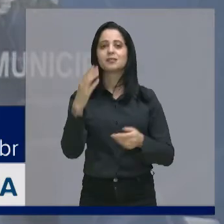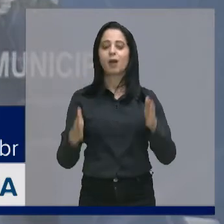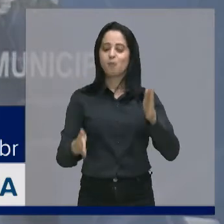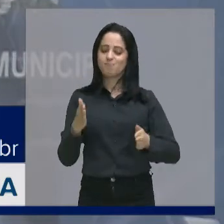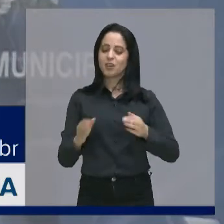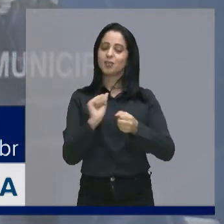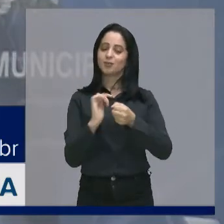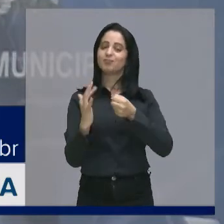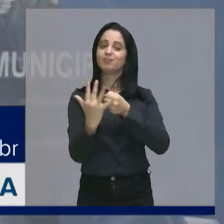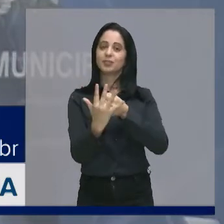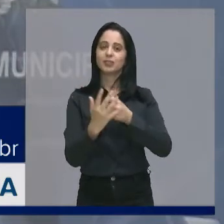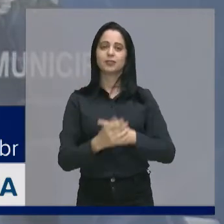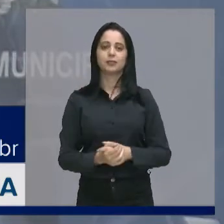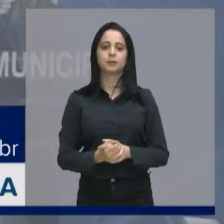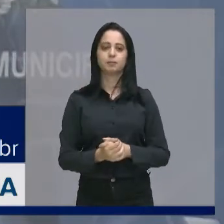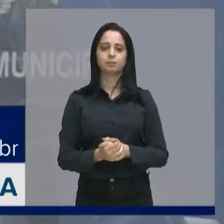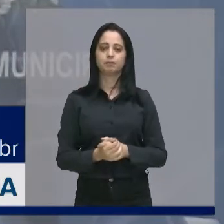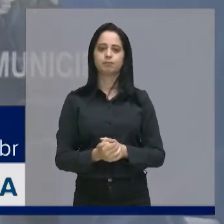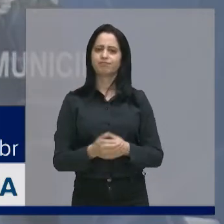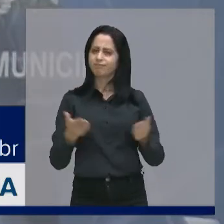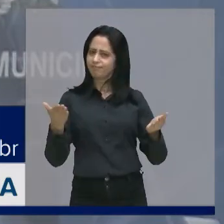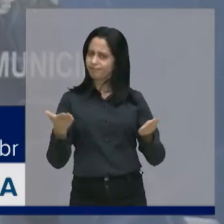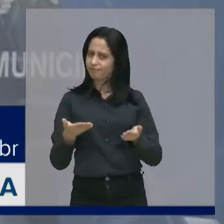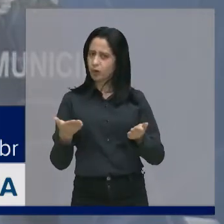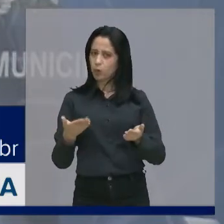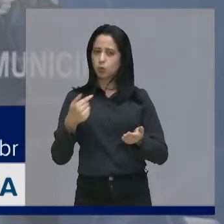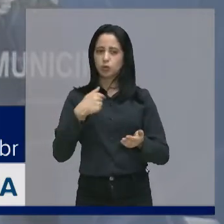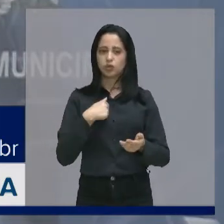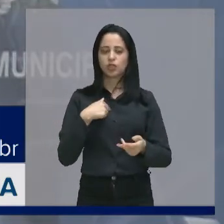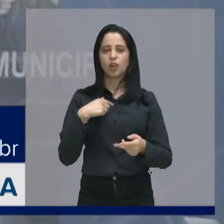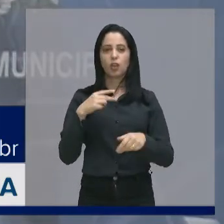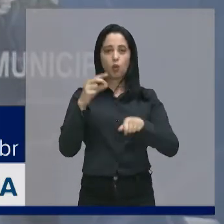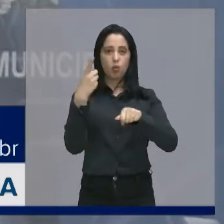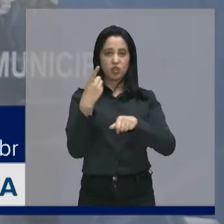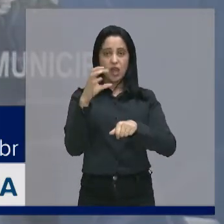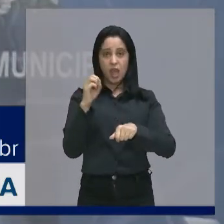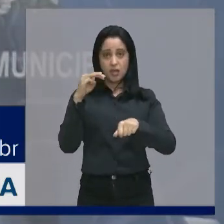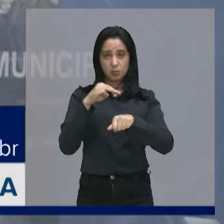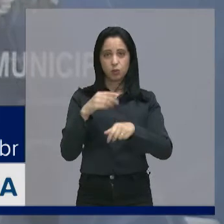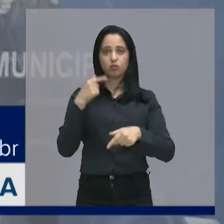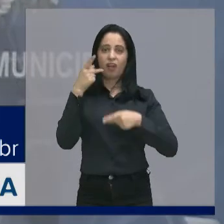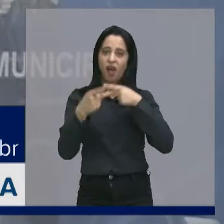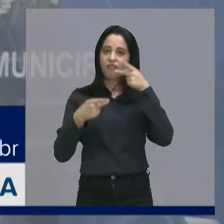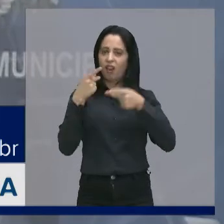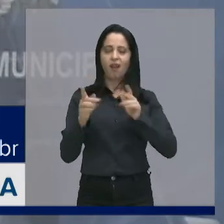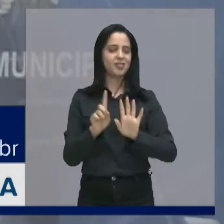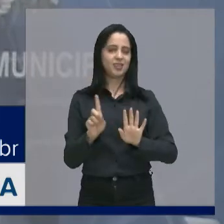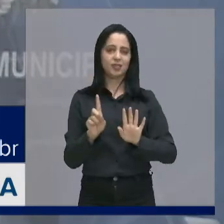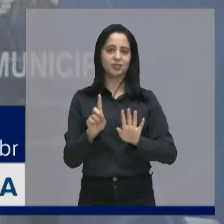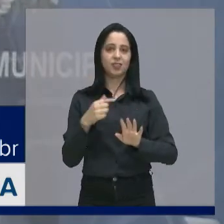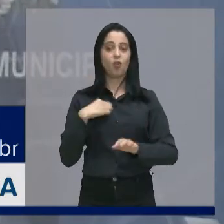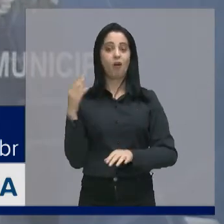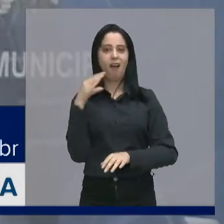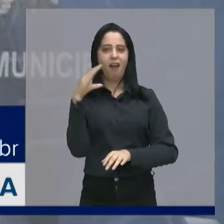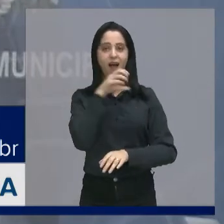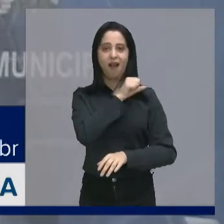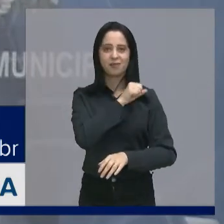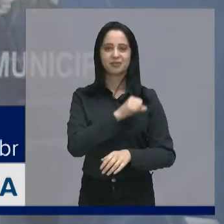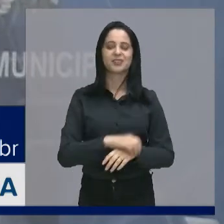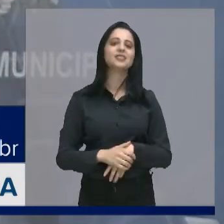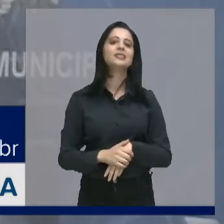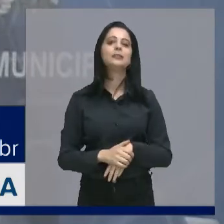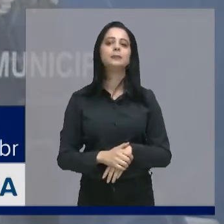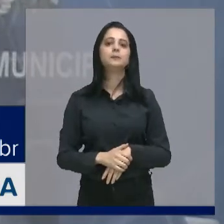pandemia. Hoje não vou gastar os 10 minutos, vou ser mais breve. Nós estamos